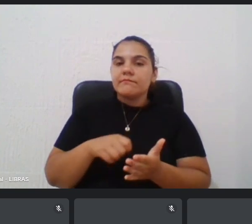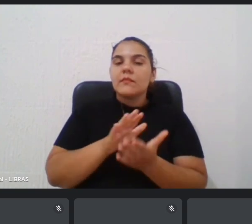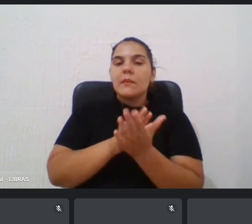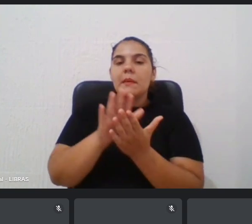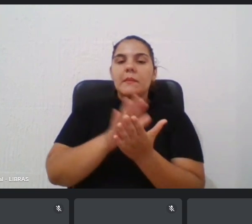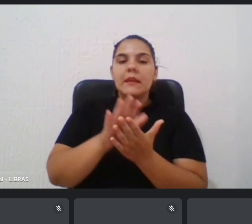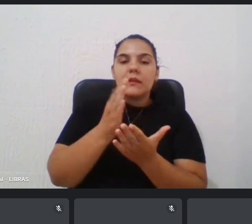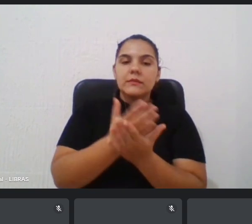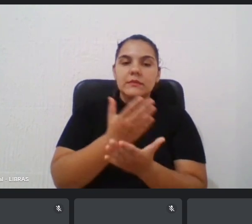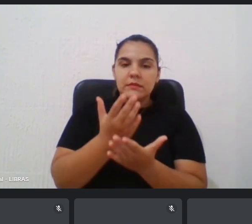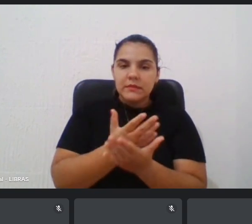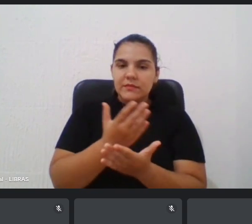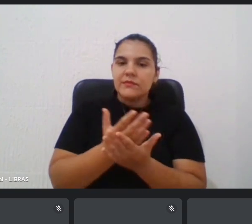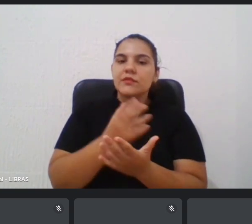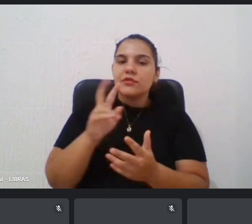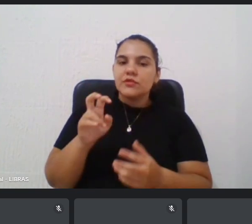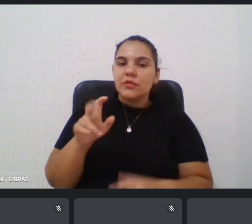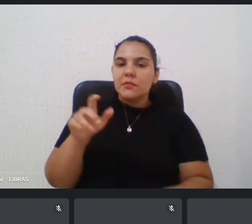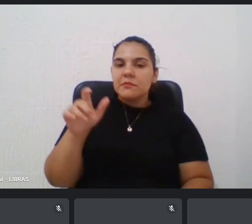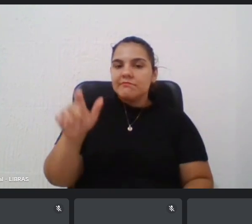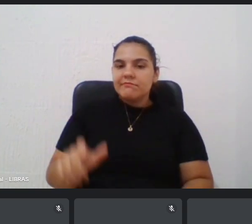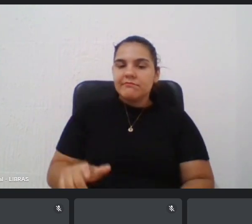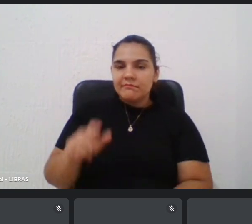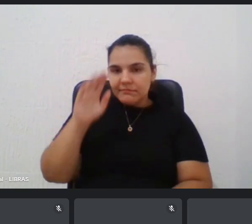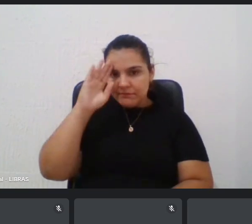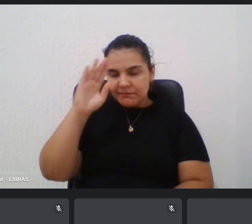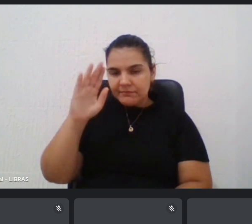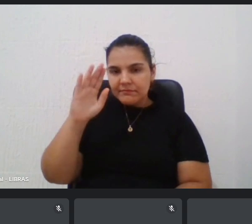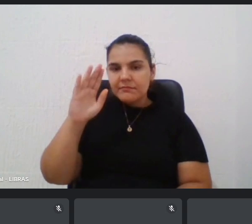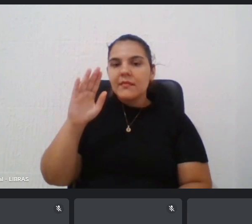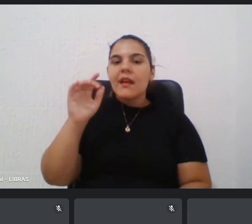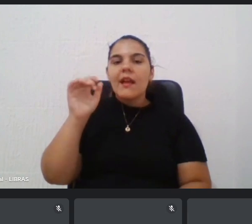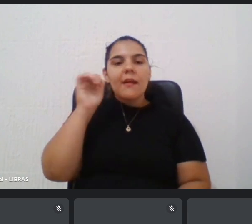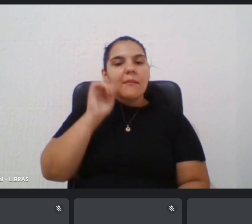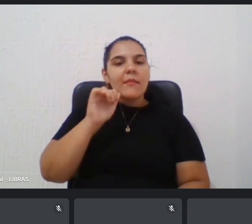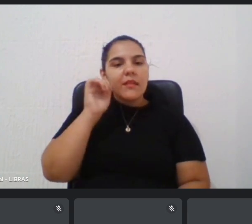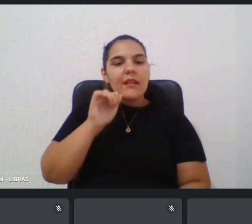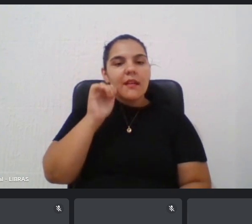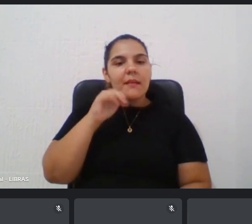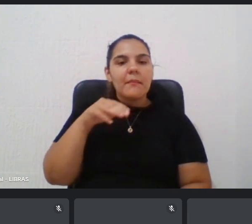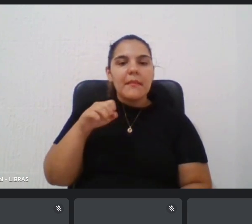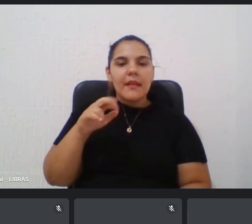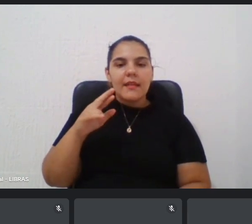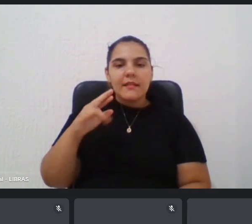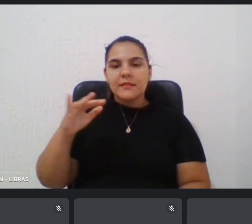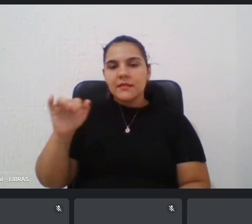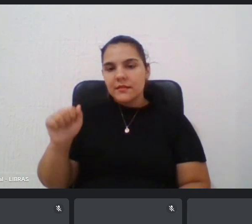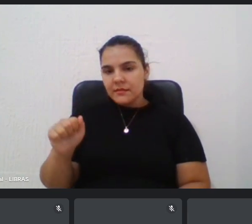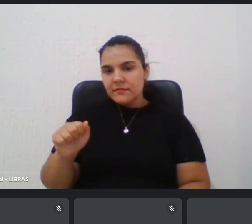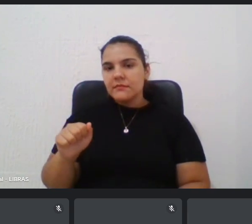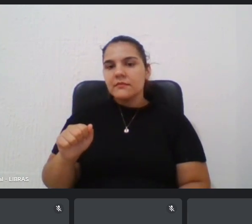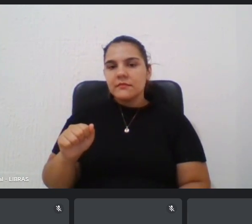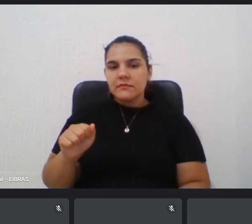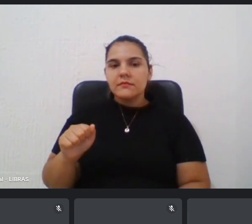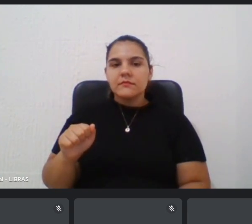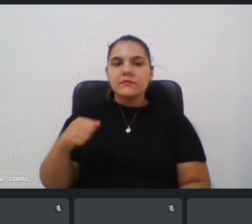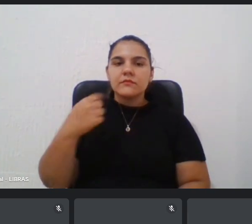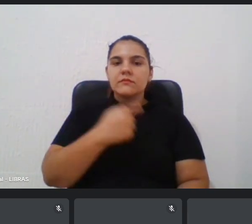do Nordeste, que é Mersa Albuquerque, que a gente está produzindo isso, independente de lei de cultura e tudo, a gente está fazendo pela gente mesmo,